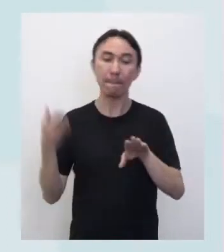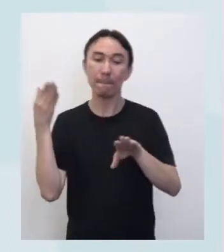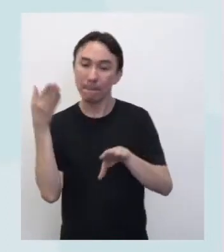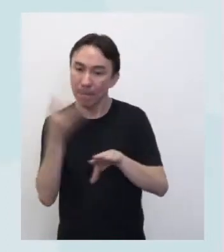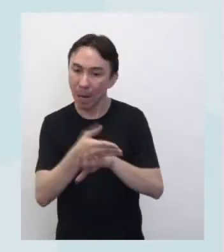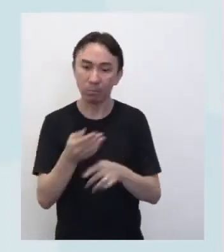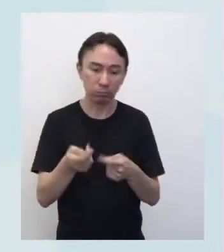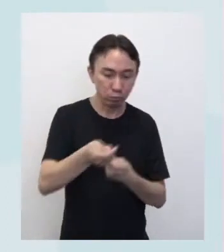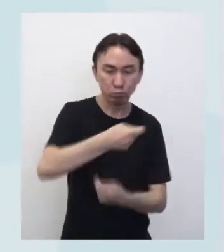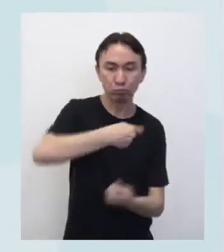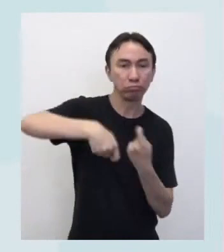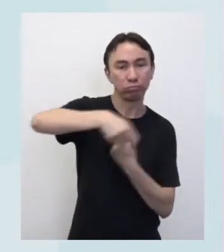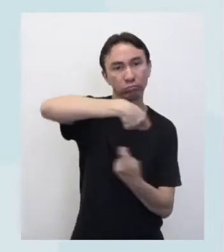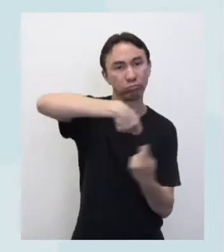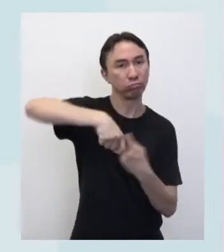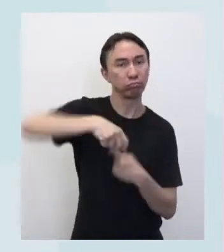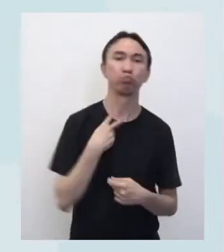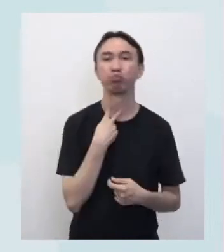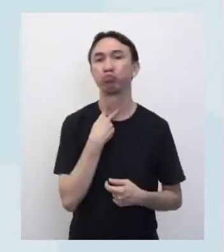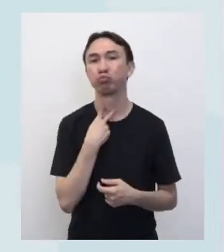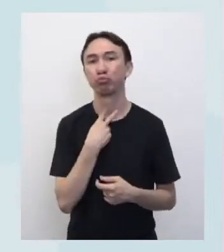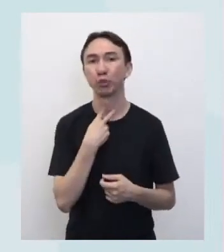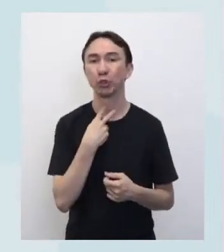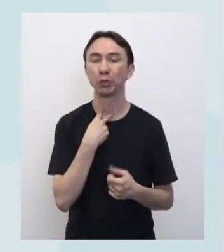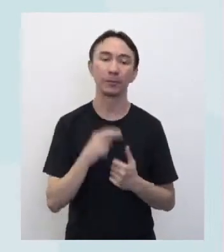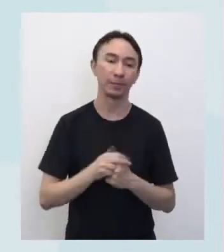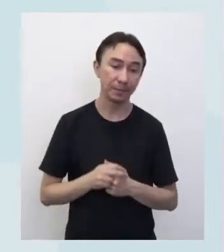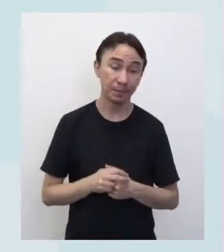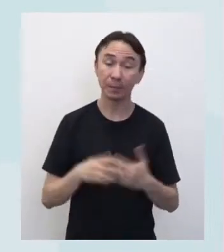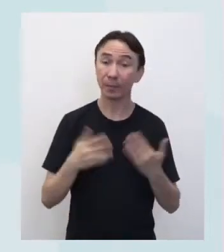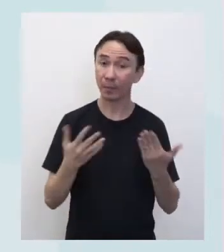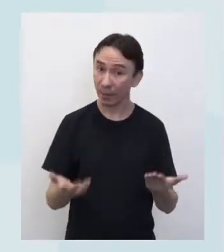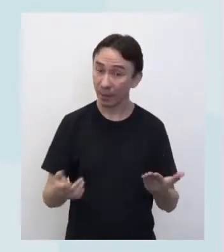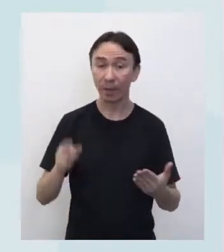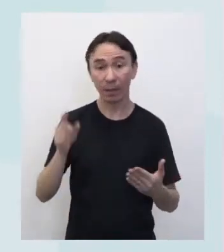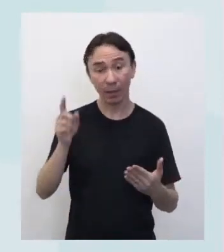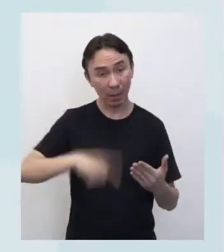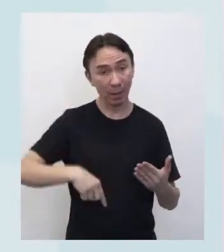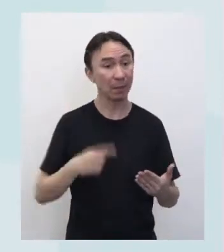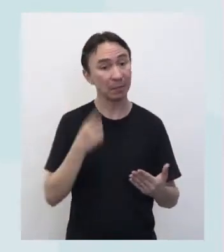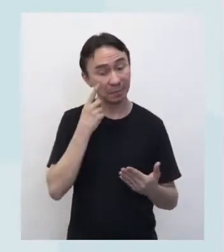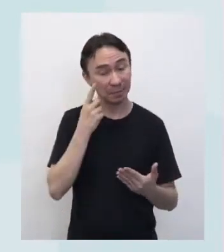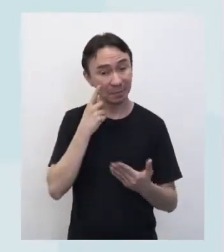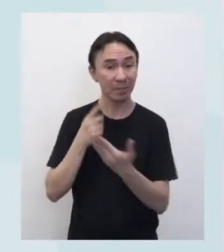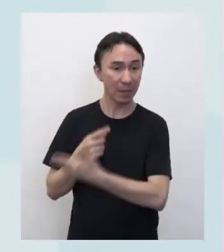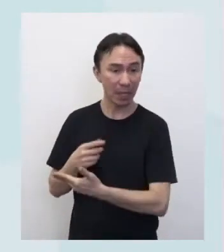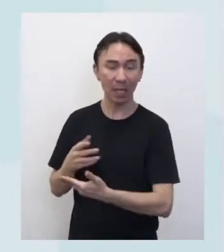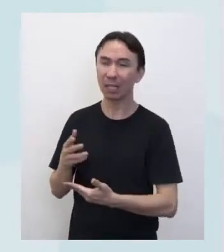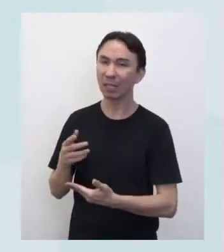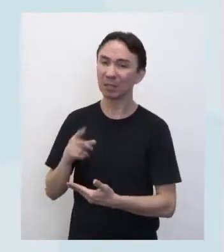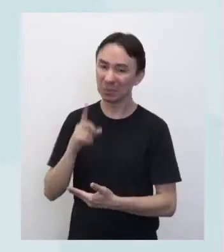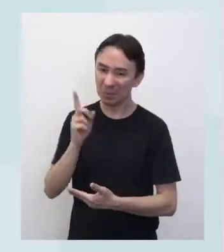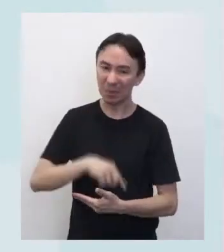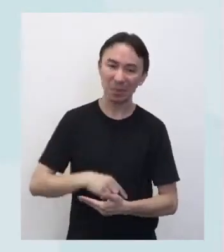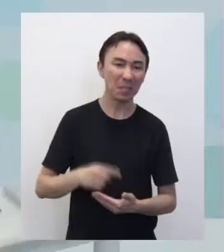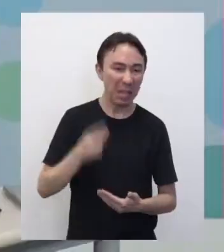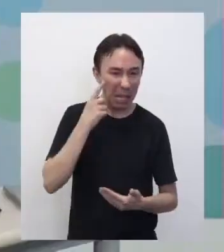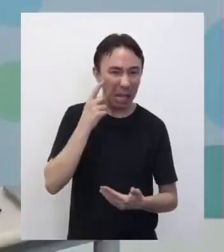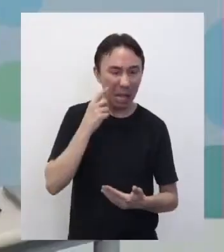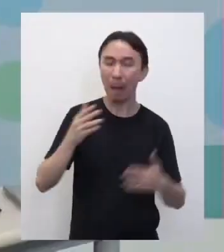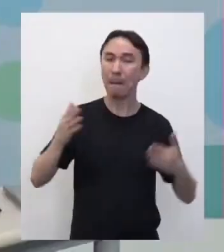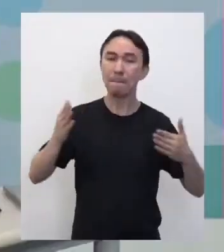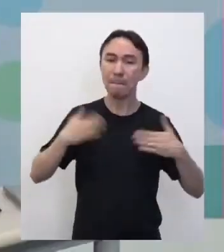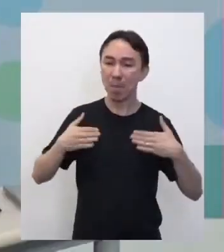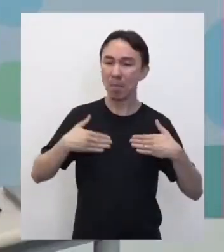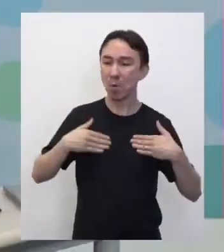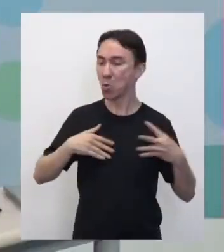uma característica muito forte desse revigoramento do comércio, que é a questão do monopólio, tá? Tanto o monopólio das